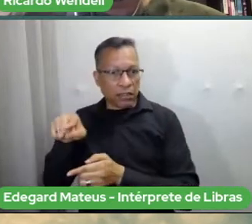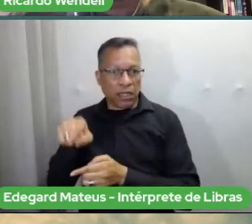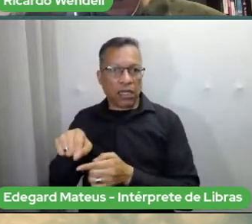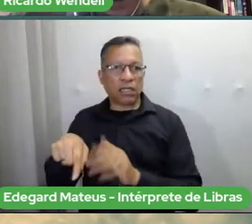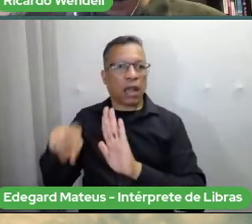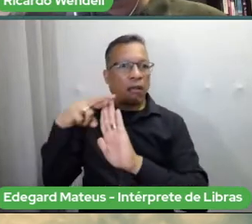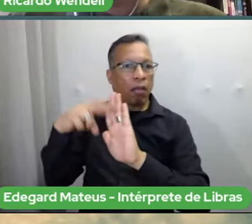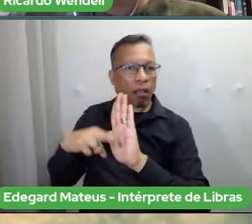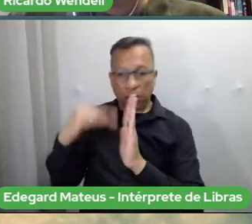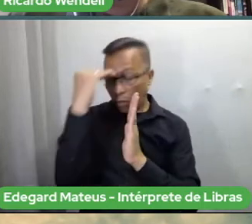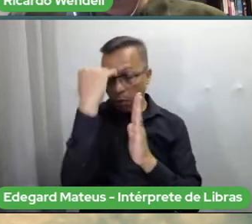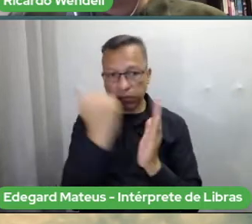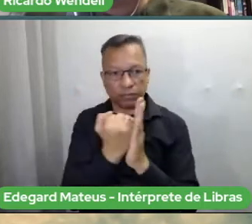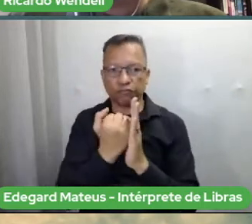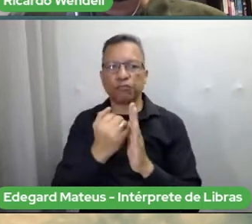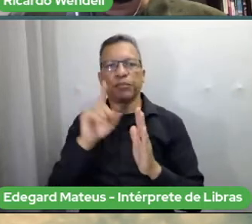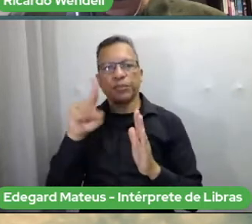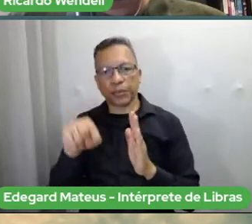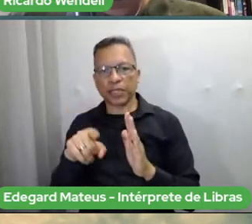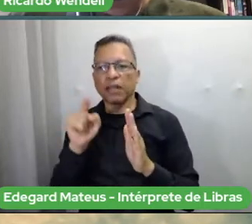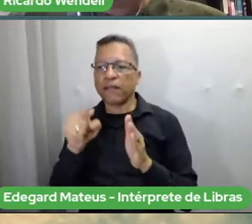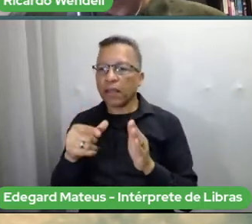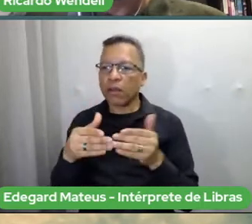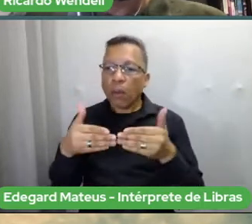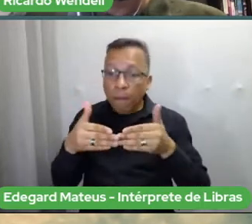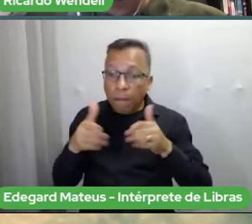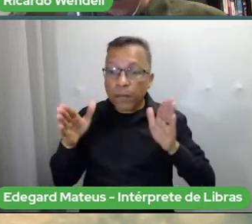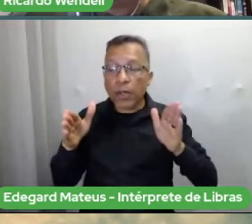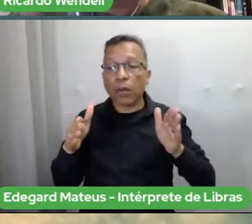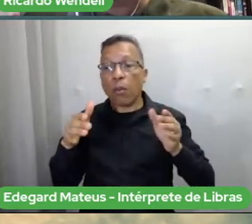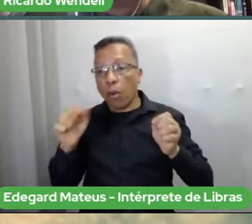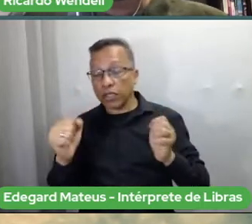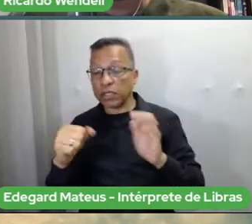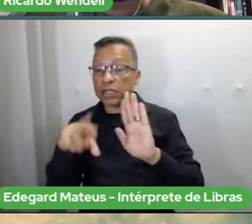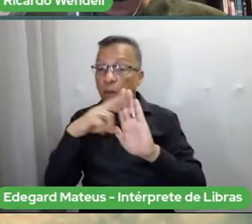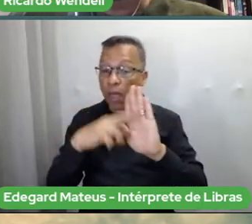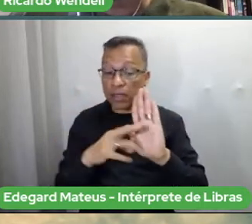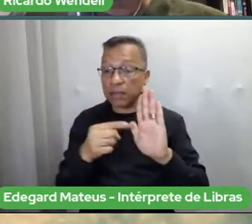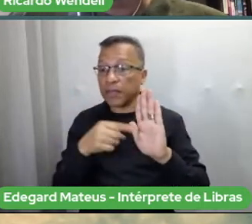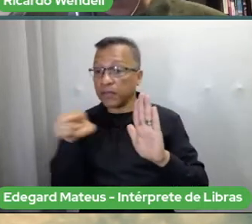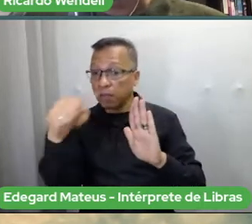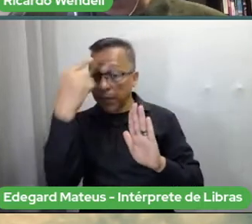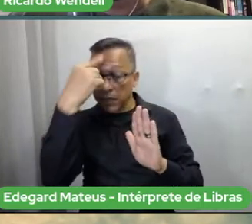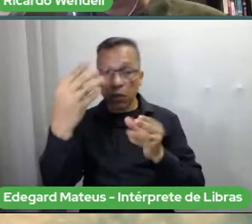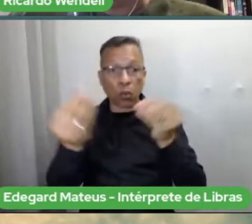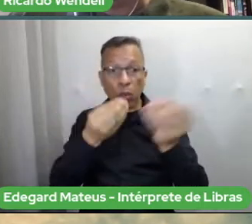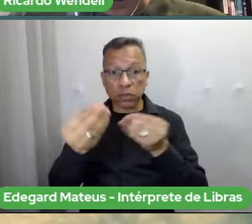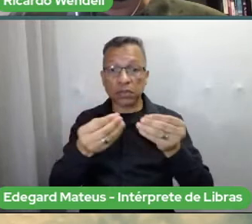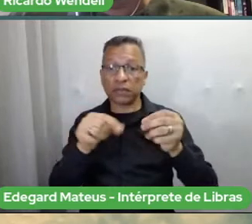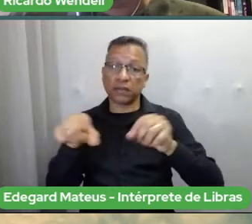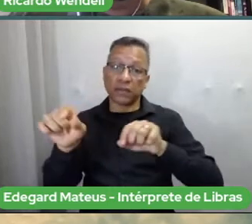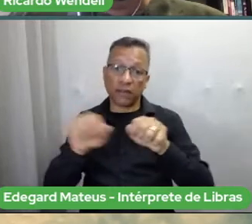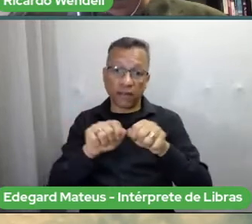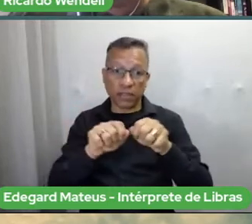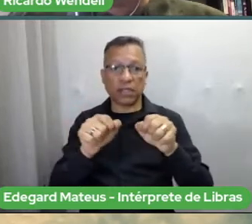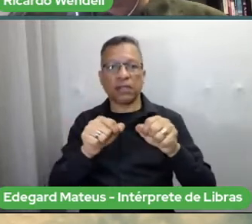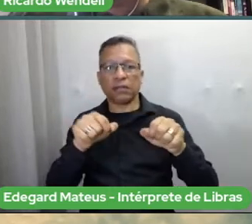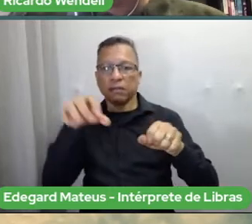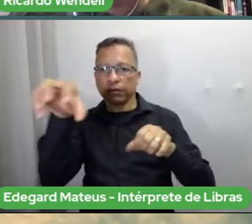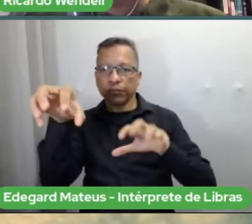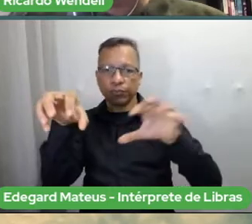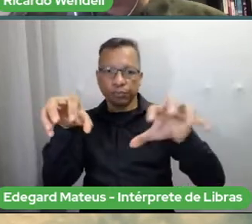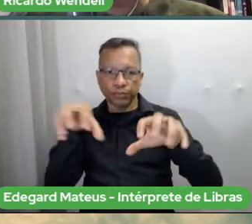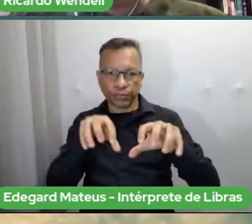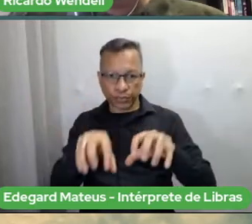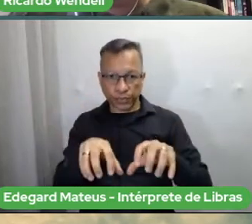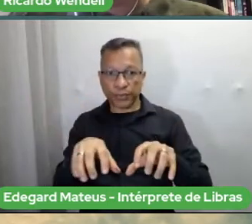que todos devem seguir, mas ela vai definir padrões abertos de interoperabilidade entre esses produtos e entre esses domínios, para que a gente